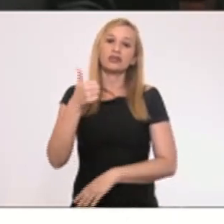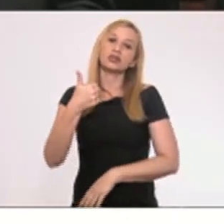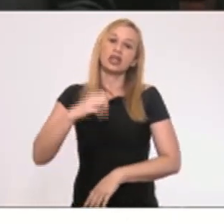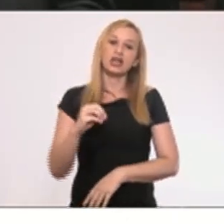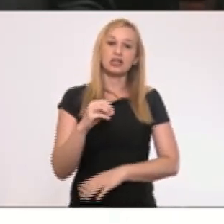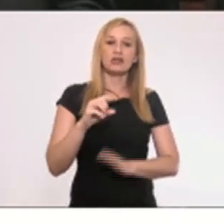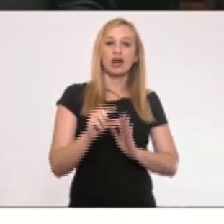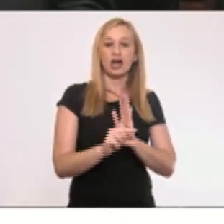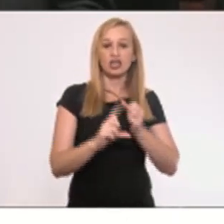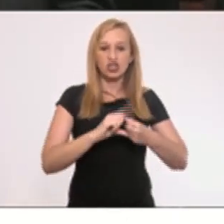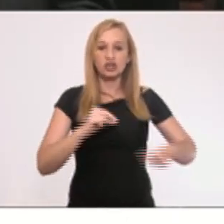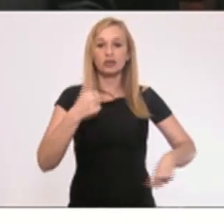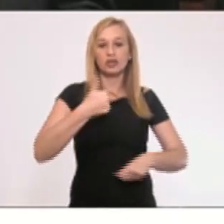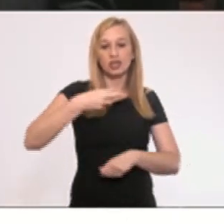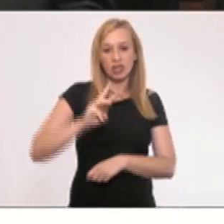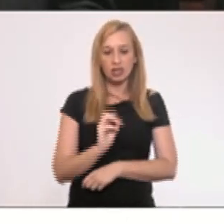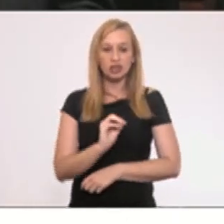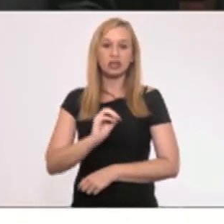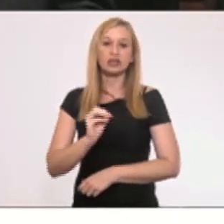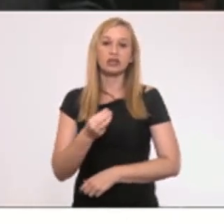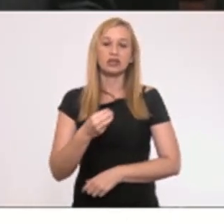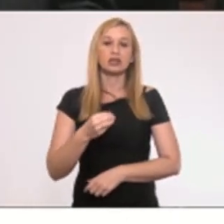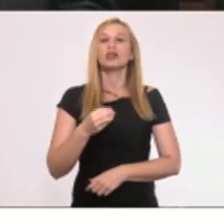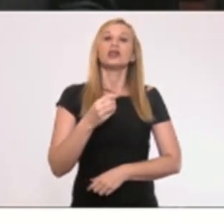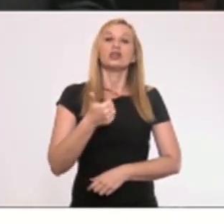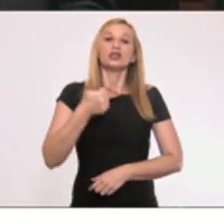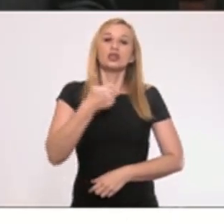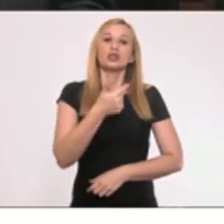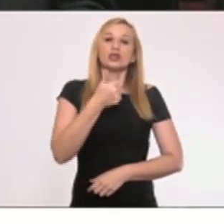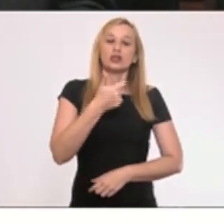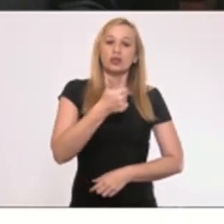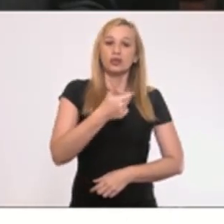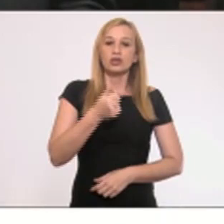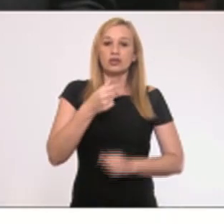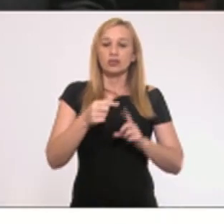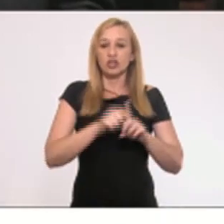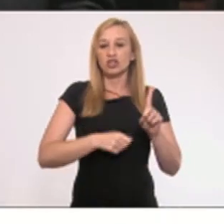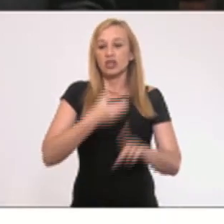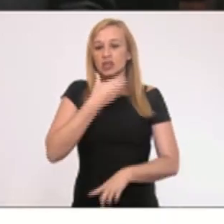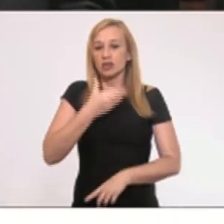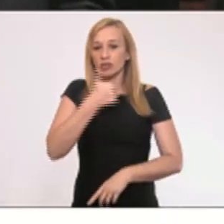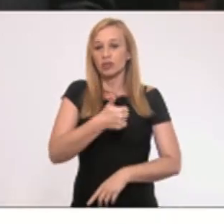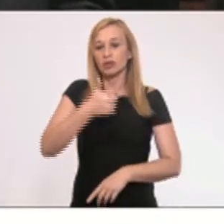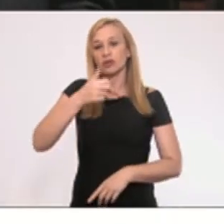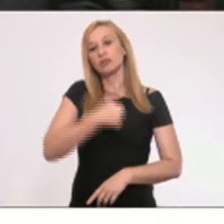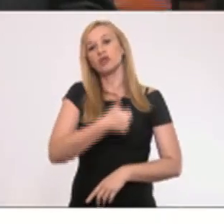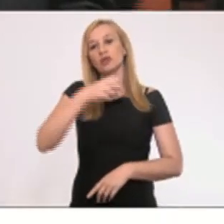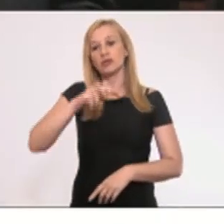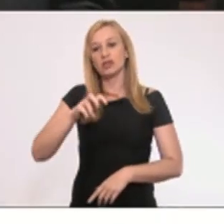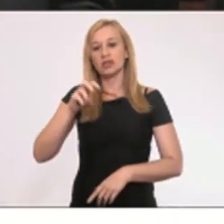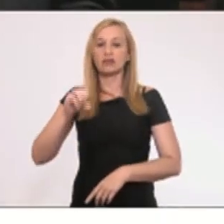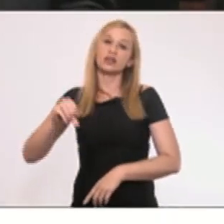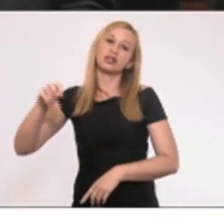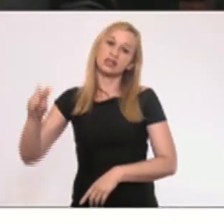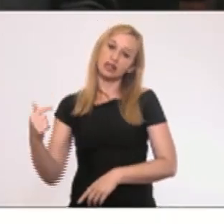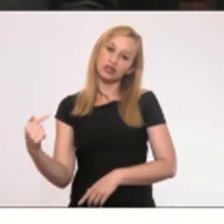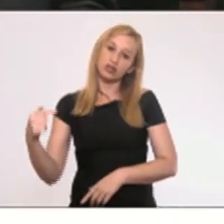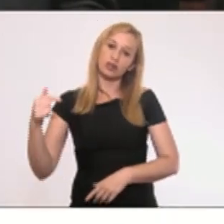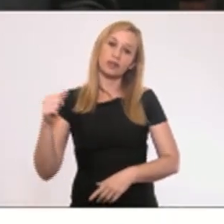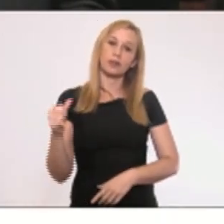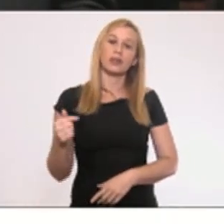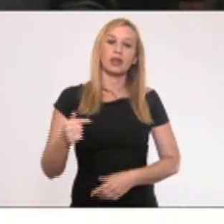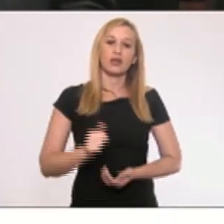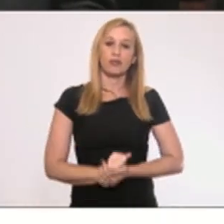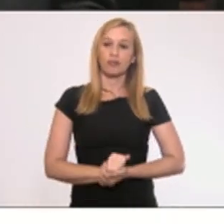30 da resolução 810 de 12 de dezembro de 1997, do Regimento Interno da Assembleia Legislativa do Estado do Rio de Janeiro.